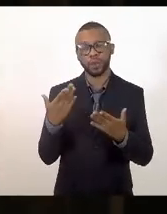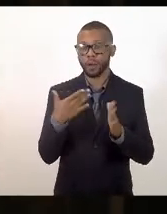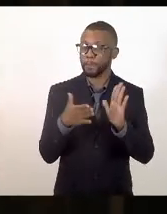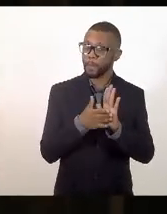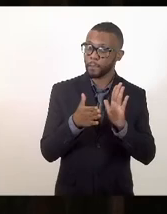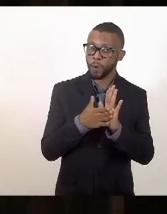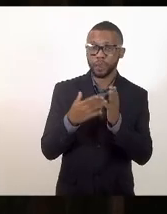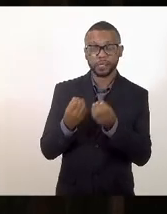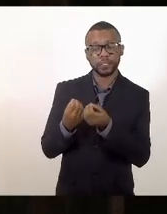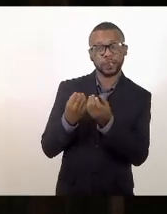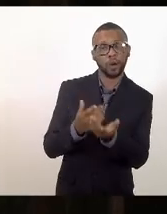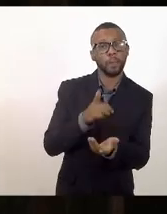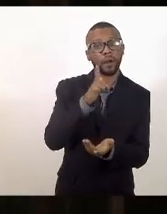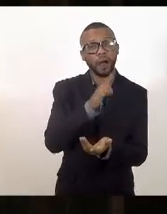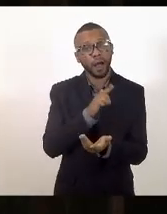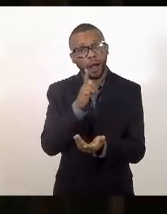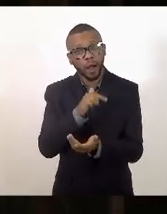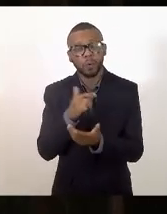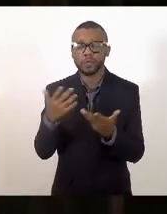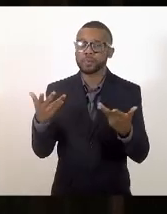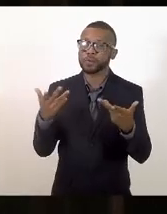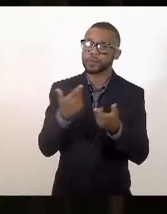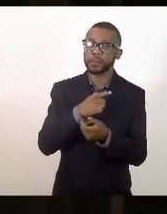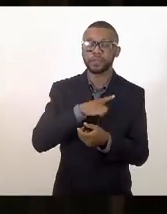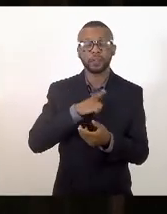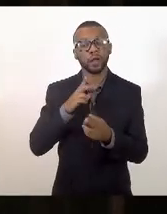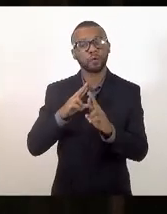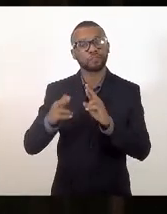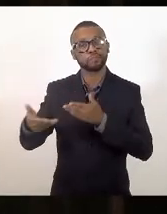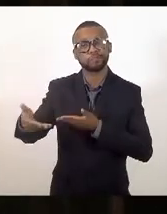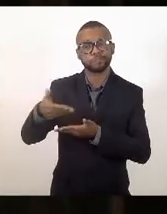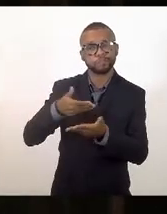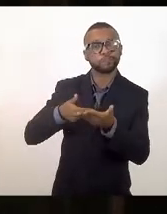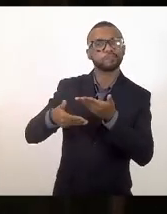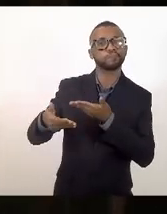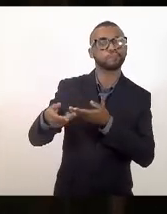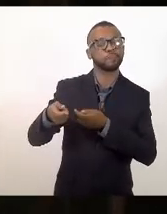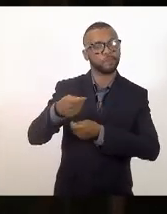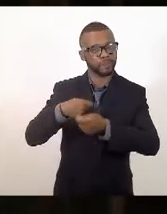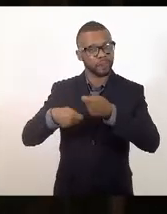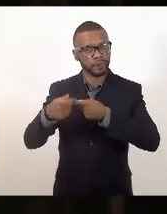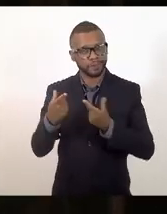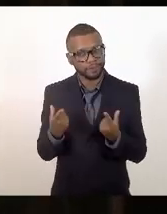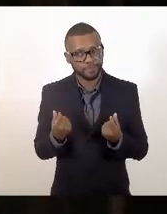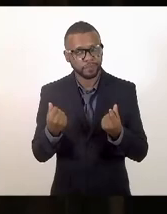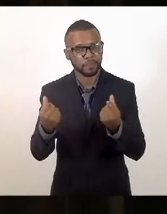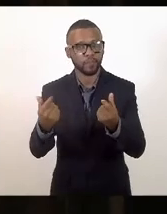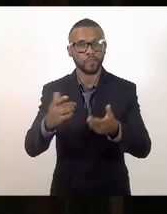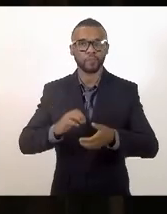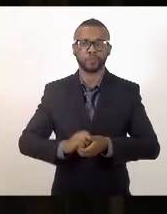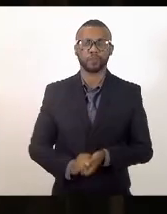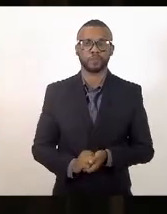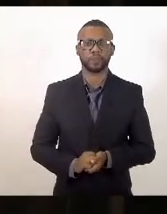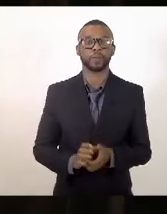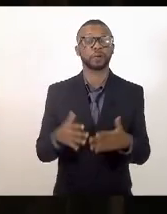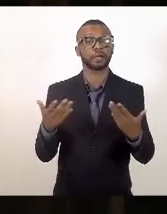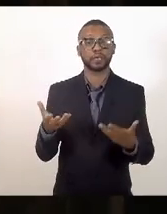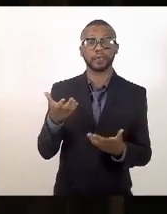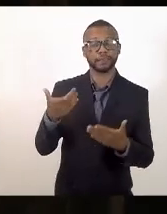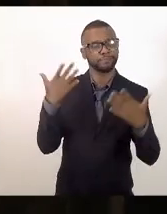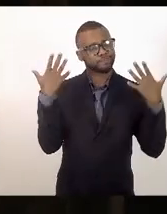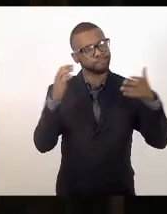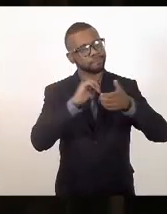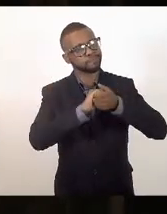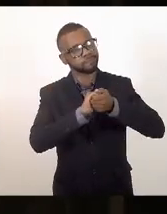a entregar uma água de qualidade, e ela também ter um retorno financeiro. Então eu queria aqui, em especial, parabenizar o governador